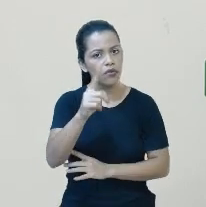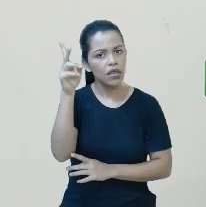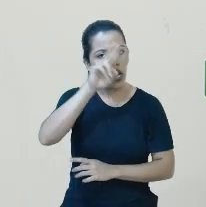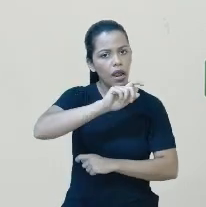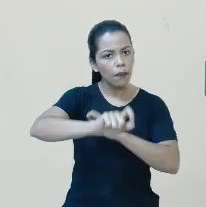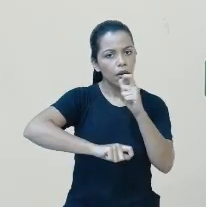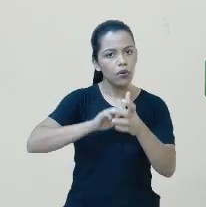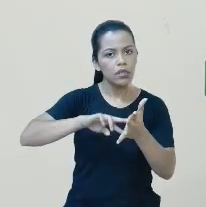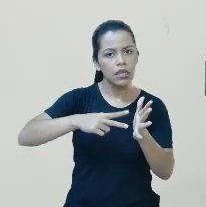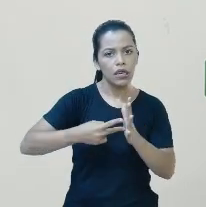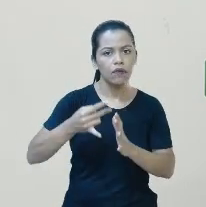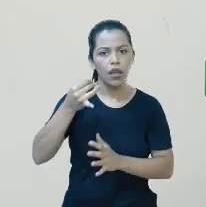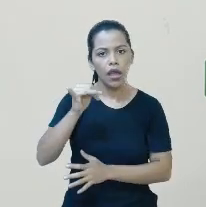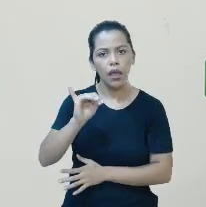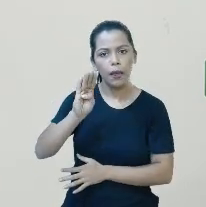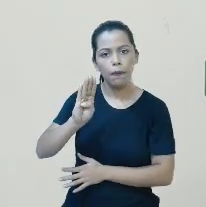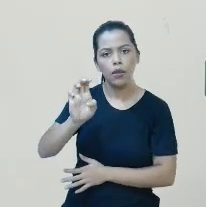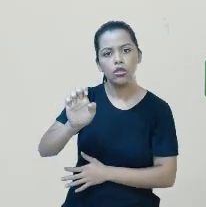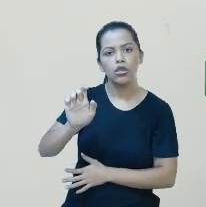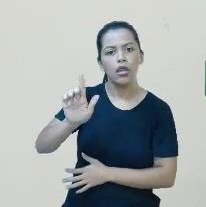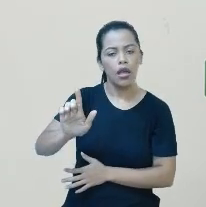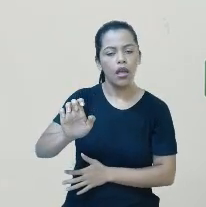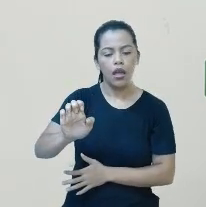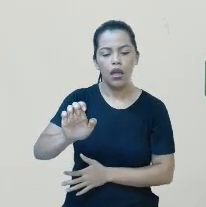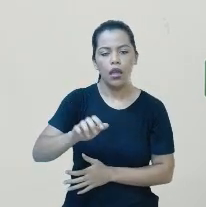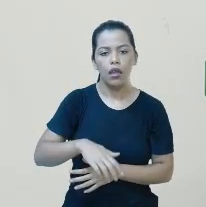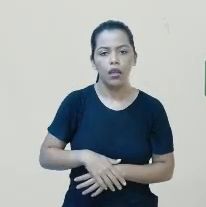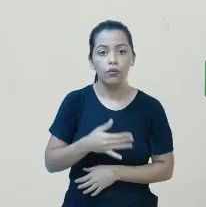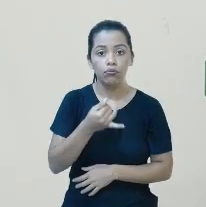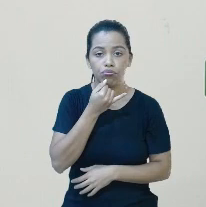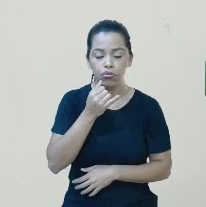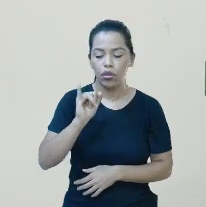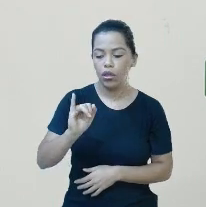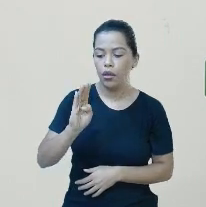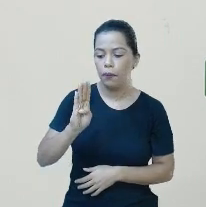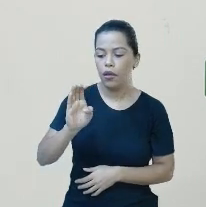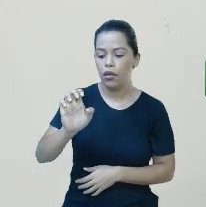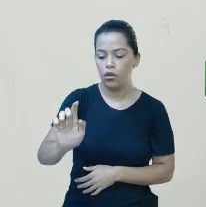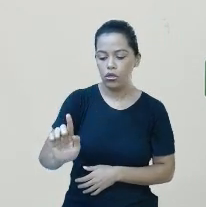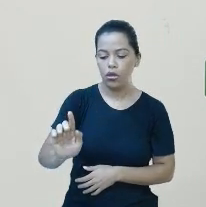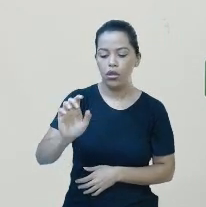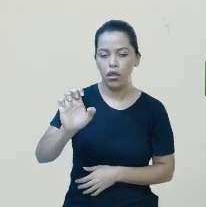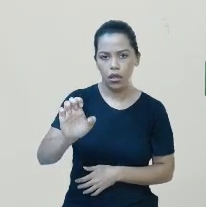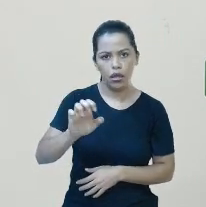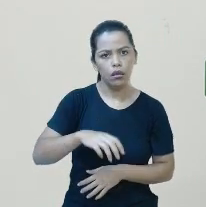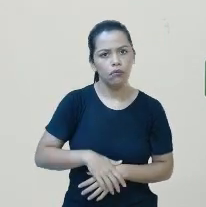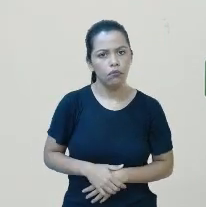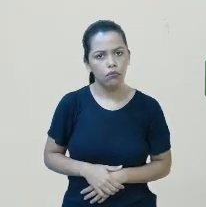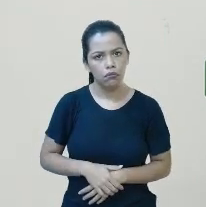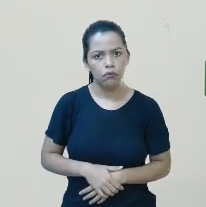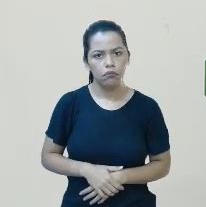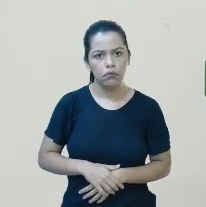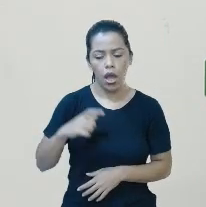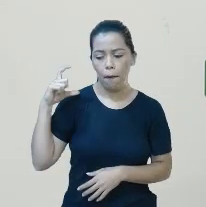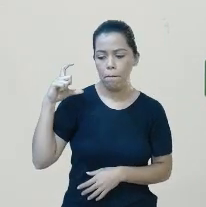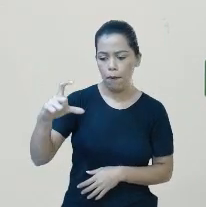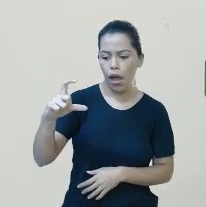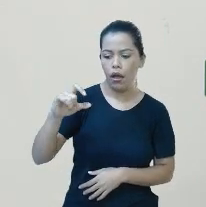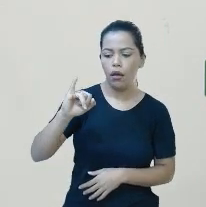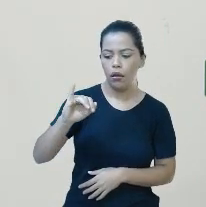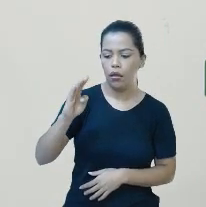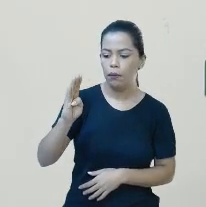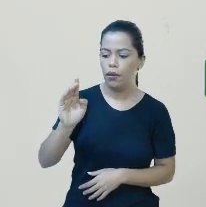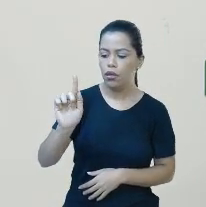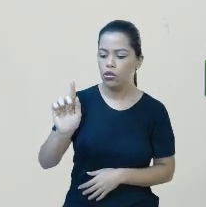significa a sigla IBGE? Se está ali em letra maiúscula, é porque é uma sigla. Essa sigla, ela significa o seguinte: